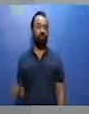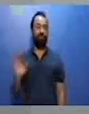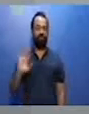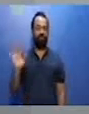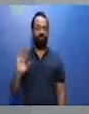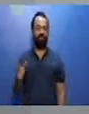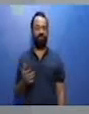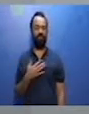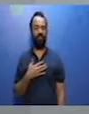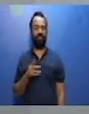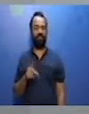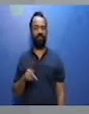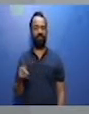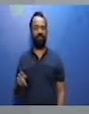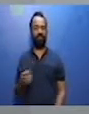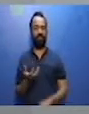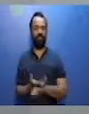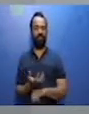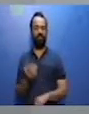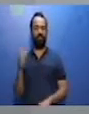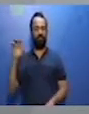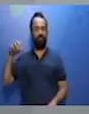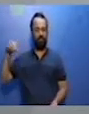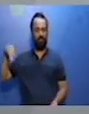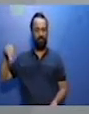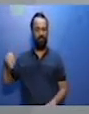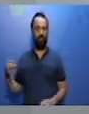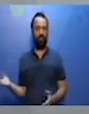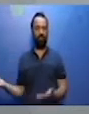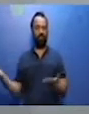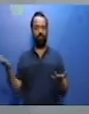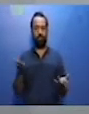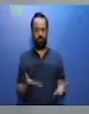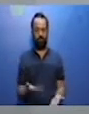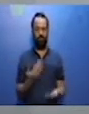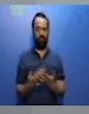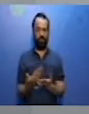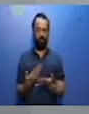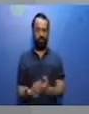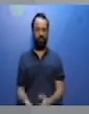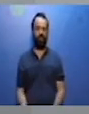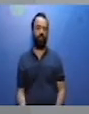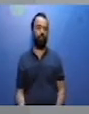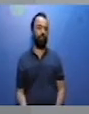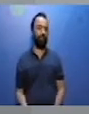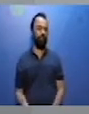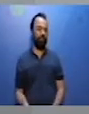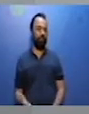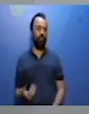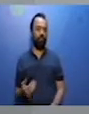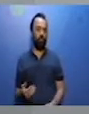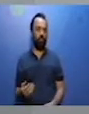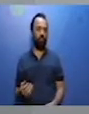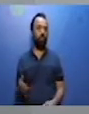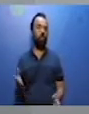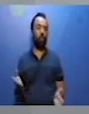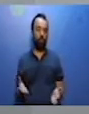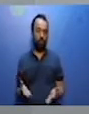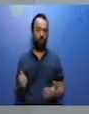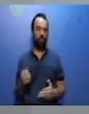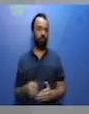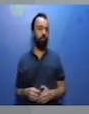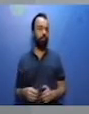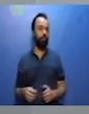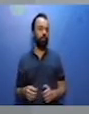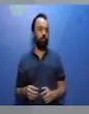o olá sou professor arthur beijo bem-vindo a mais uma aula de matemática agora nós vamos completar